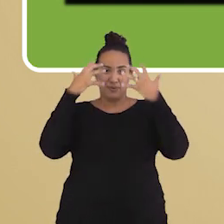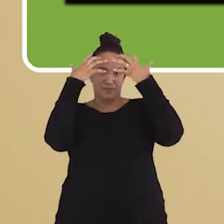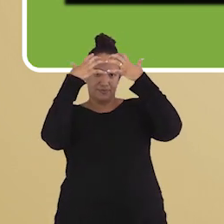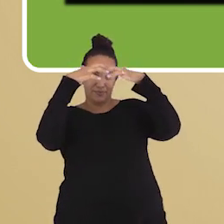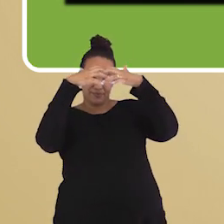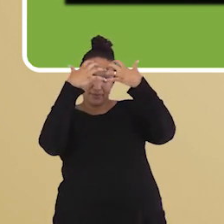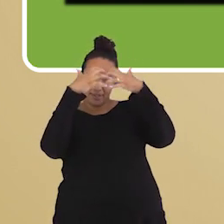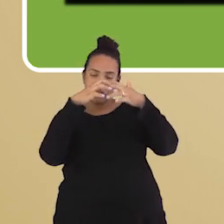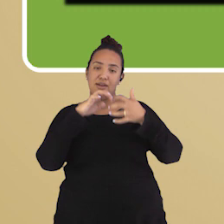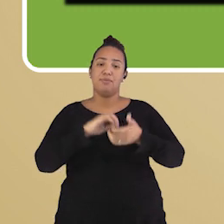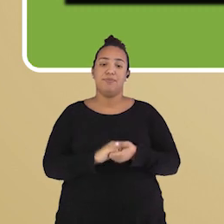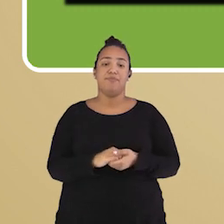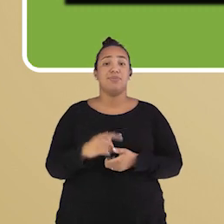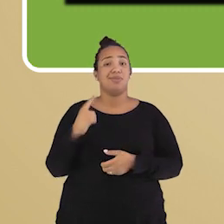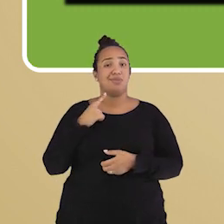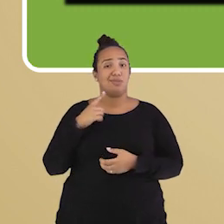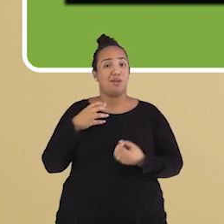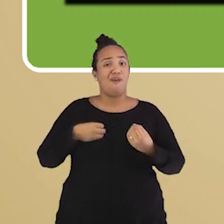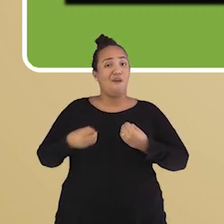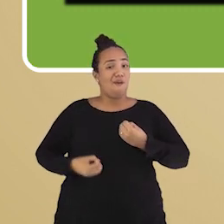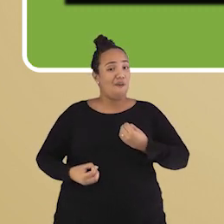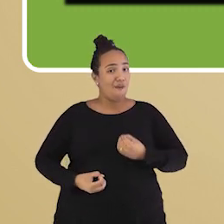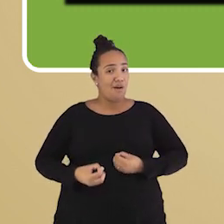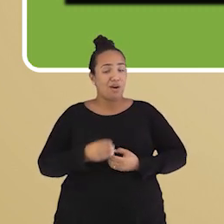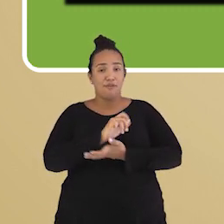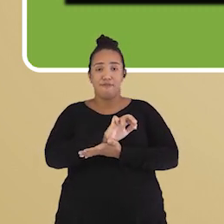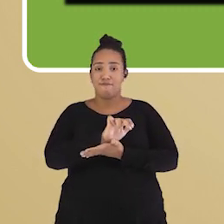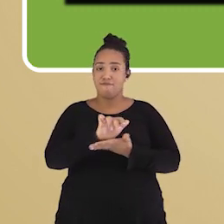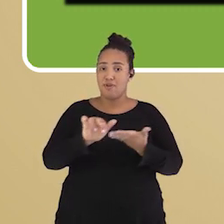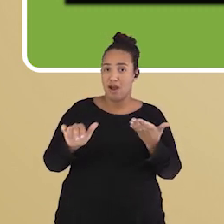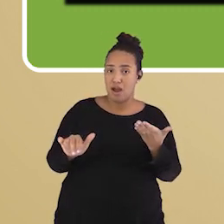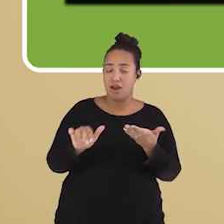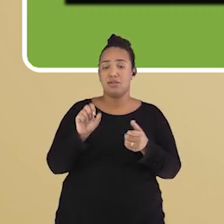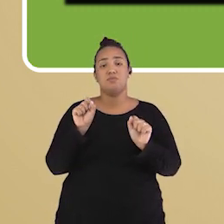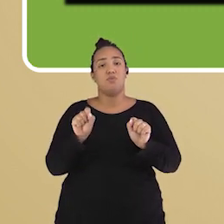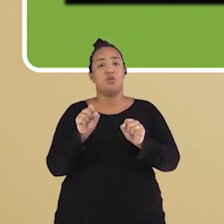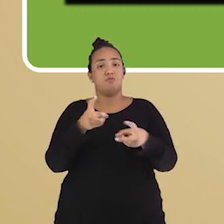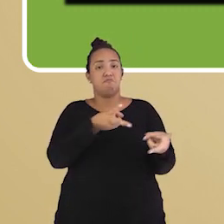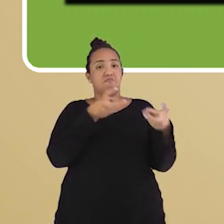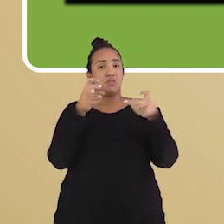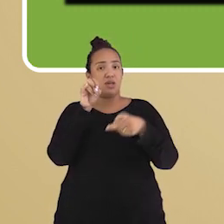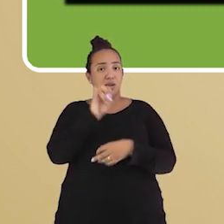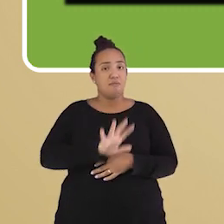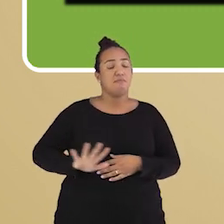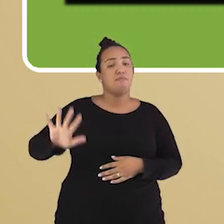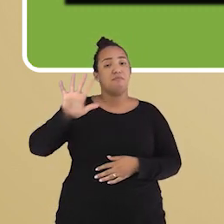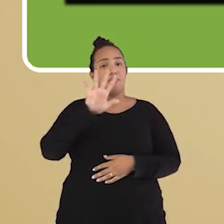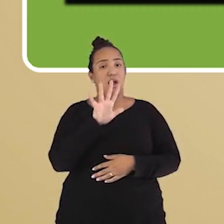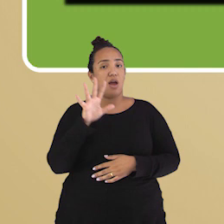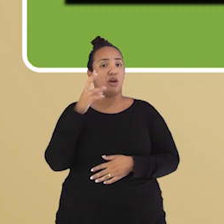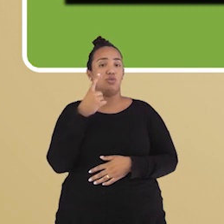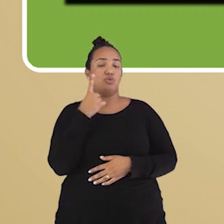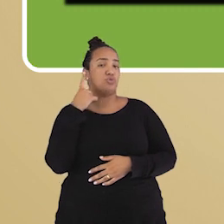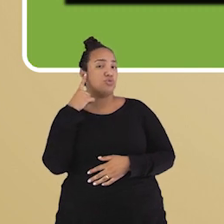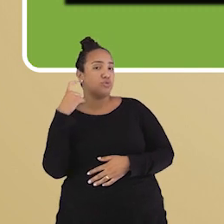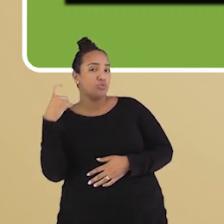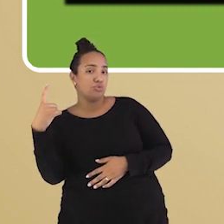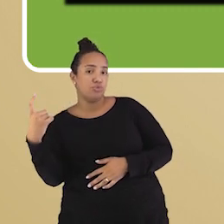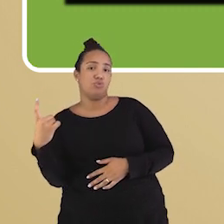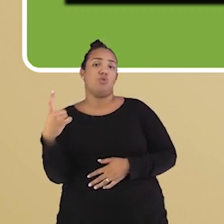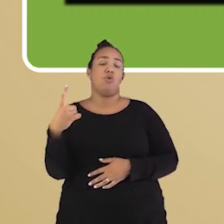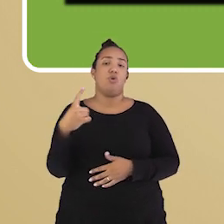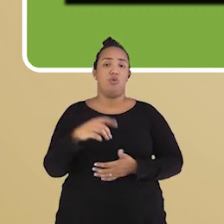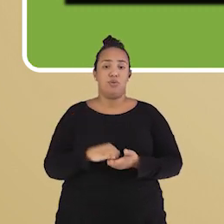formado pelo conjunto de órgãos com capacidade de receber imagens, sons, temperaturas do ambiente